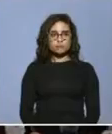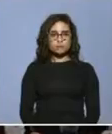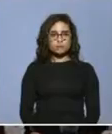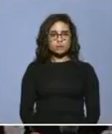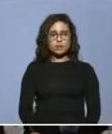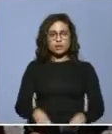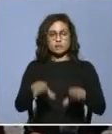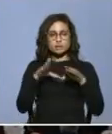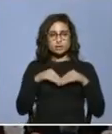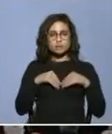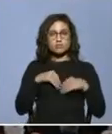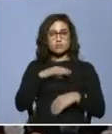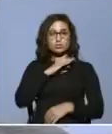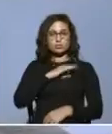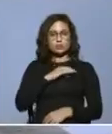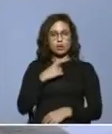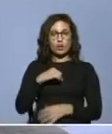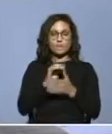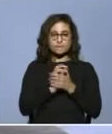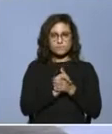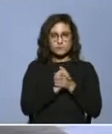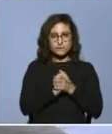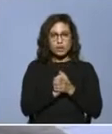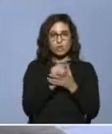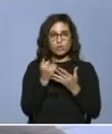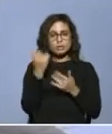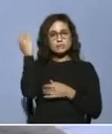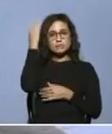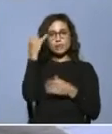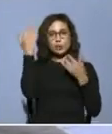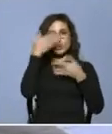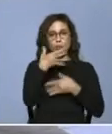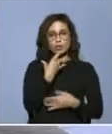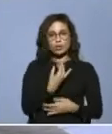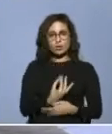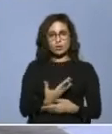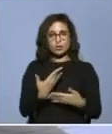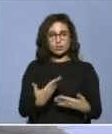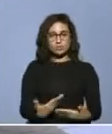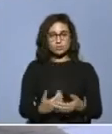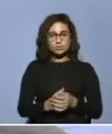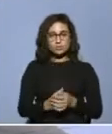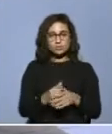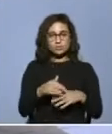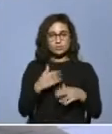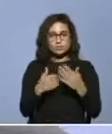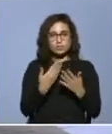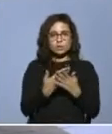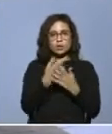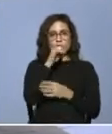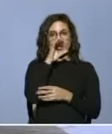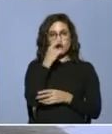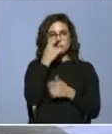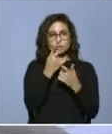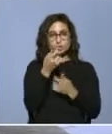Aceitai, Senhor, a nossa oblação nesta santa noite de Natal e fazei que, pela admirável permuta